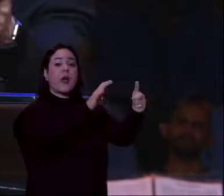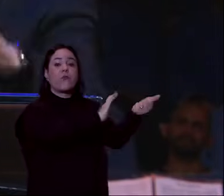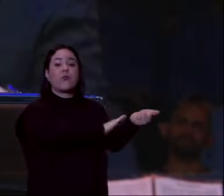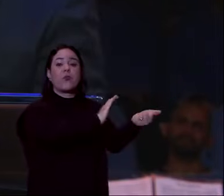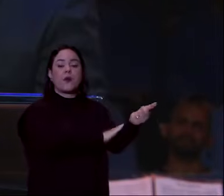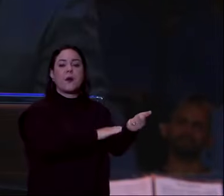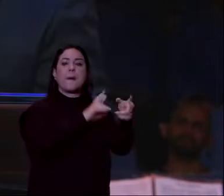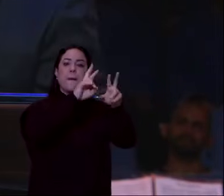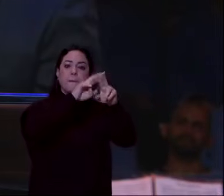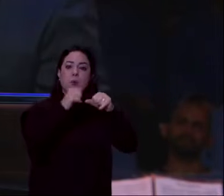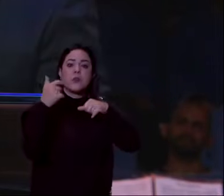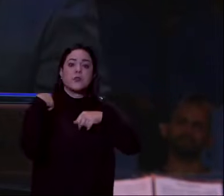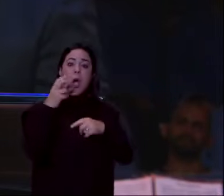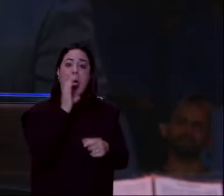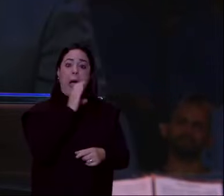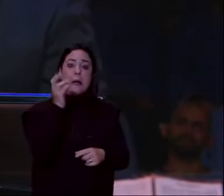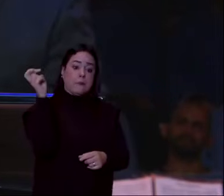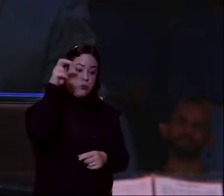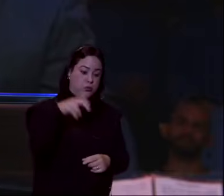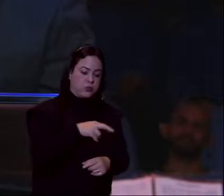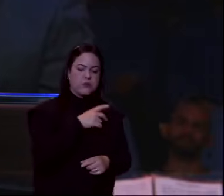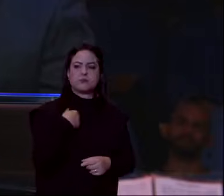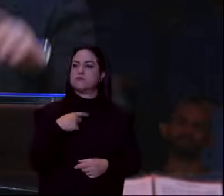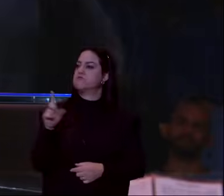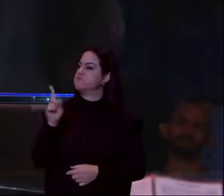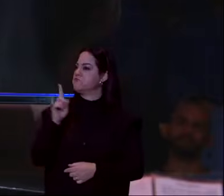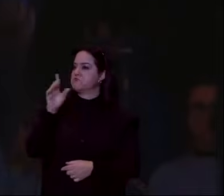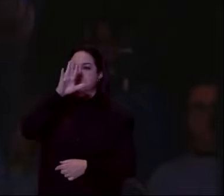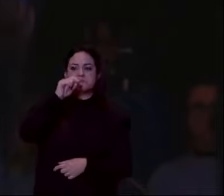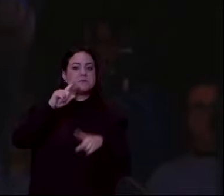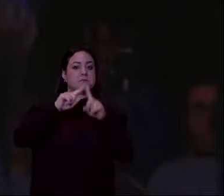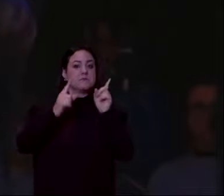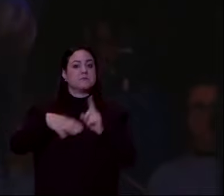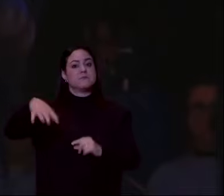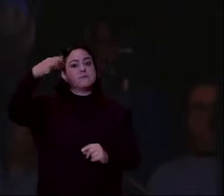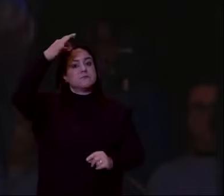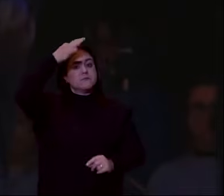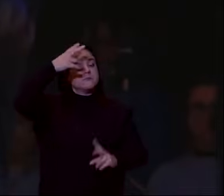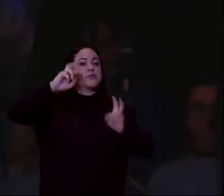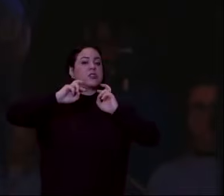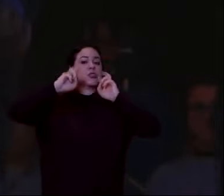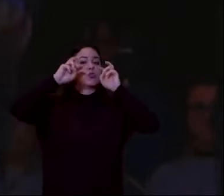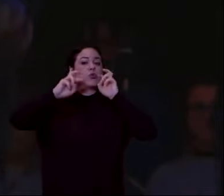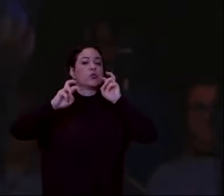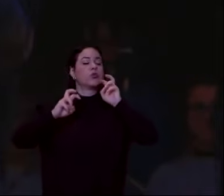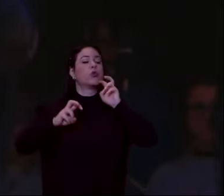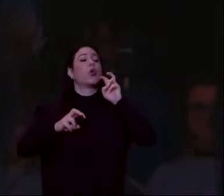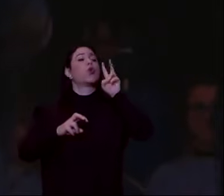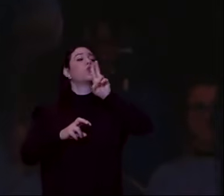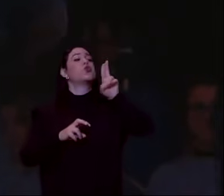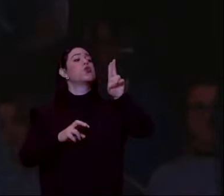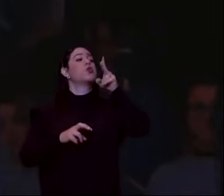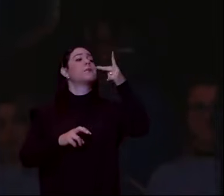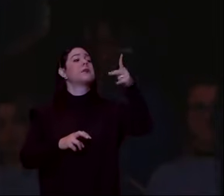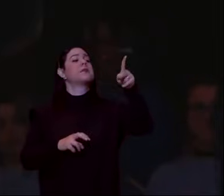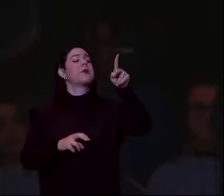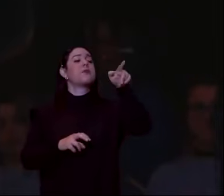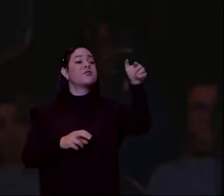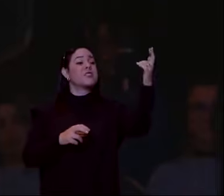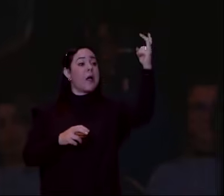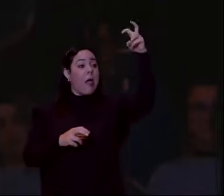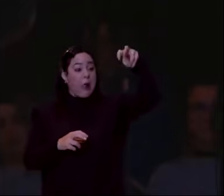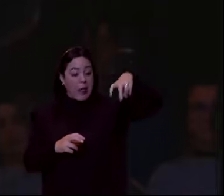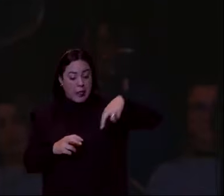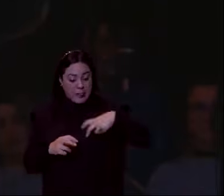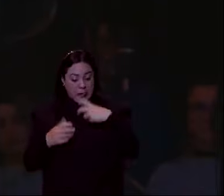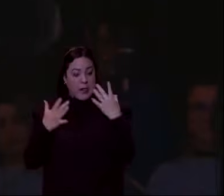por isso eu desci. E ele disse: não fui eu que chamei, mas foi o Espírito Santo que gritou a tua voz, o teu nome, para você descer